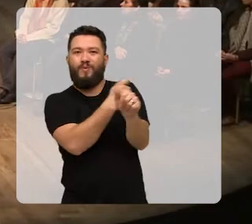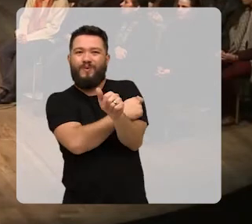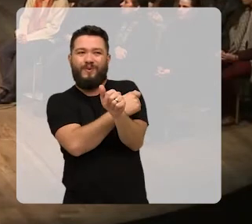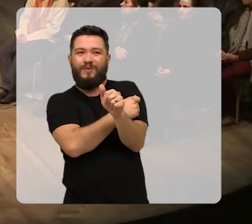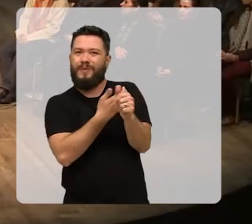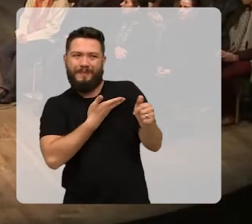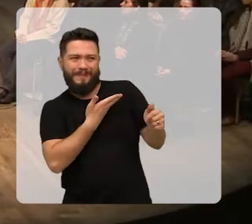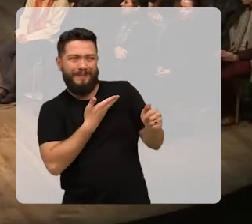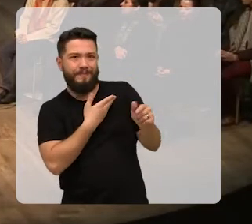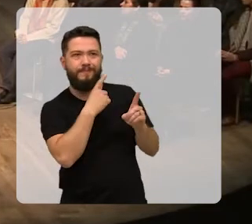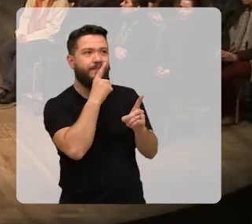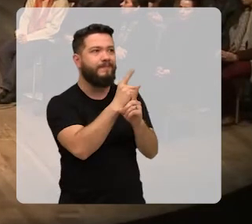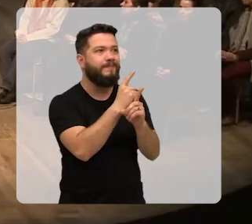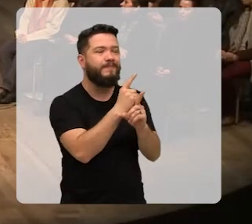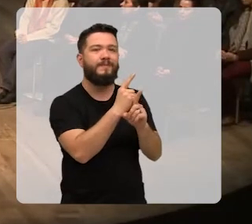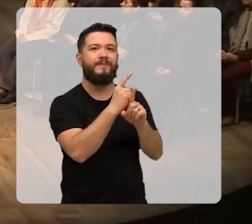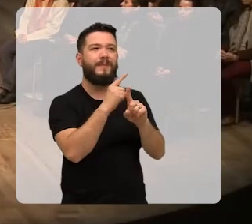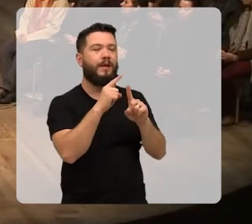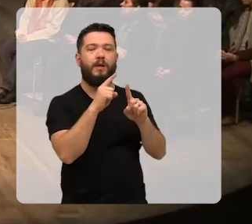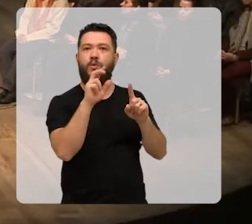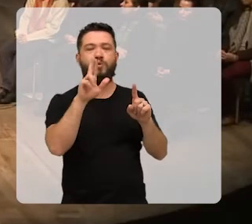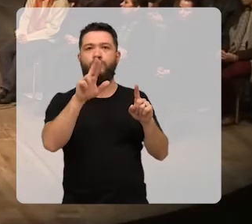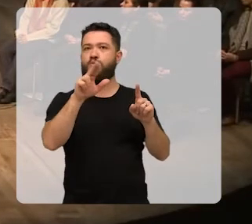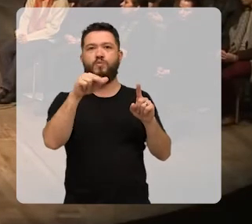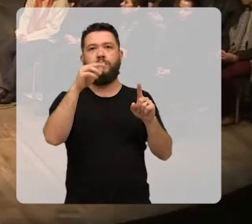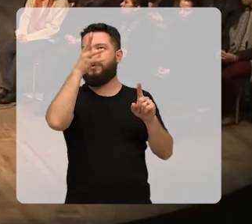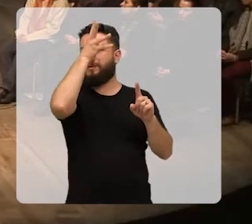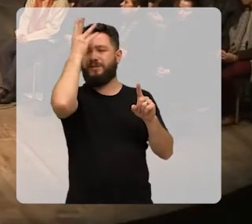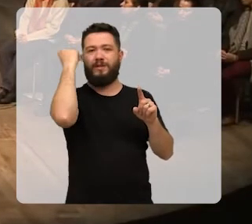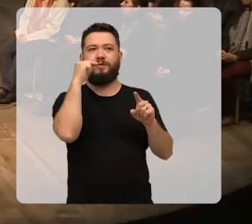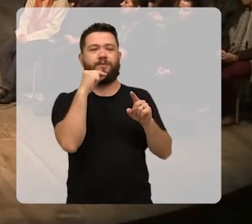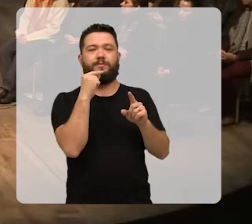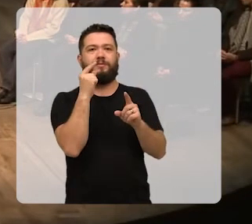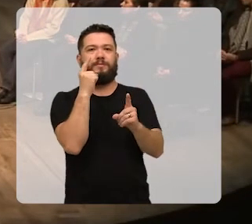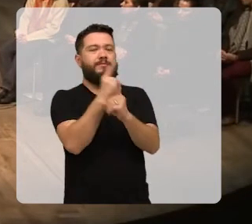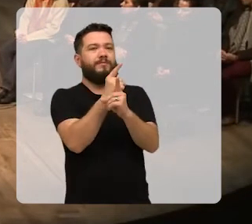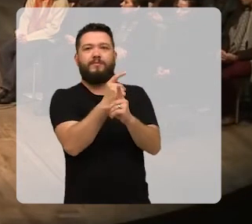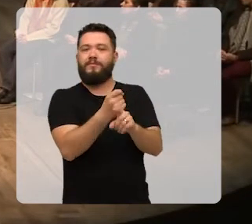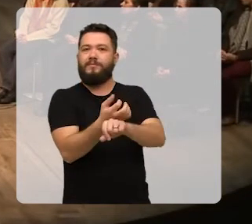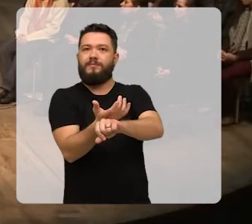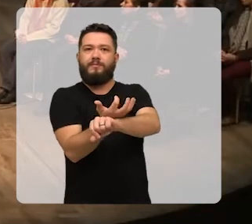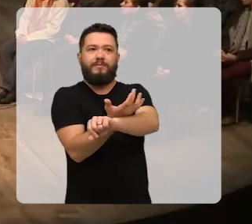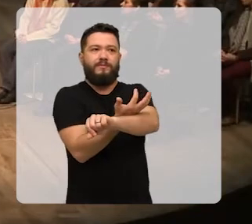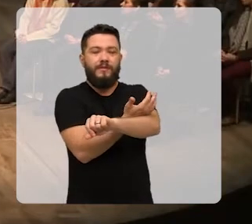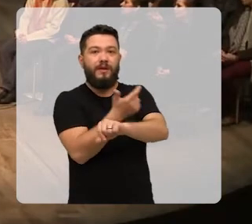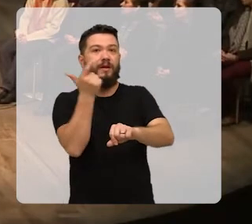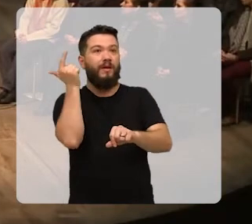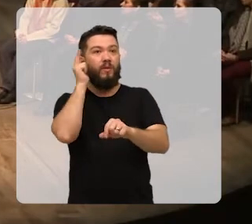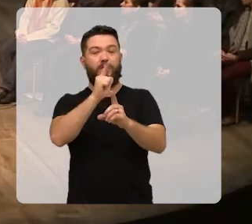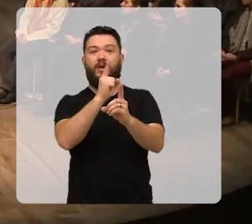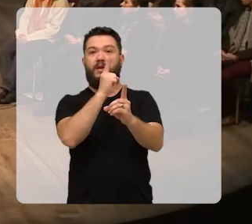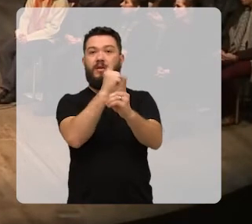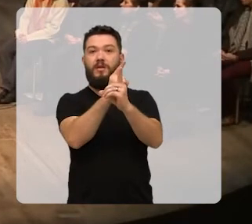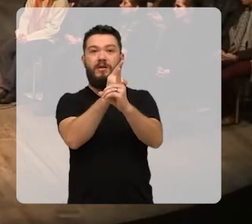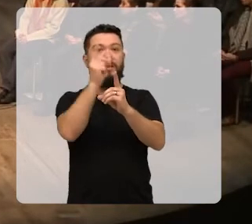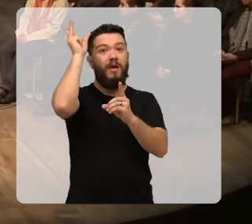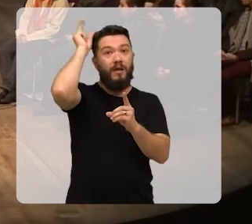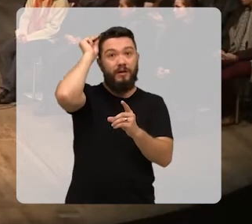Jamais esquecerei nosso encontro emocionante. Quando encontrei Anne em Begum Belsen em fevereiro de